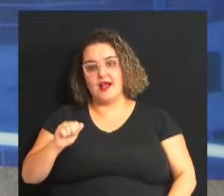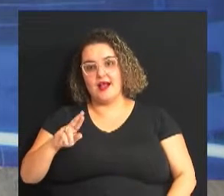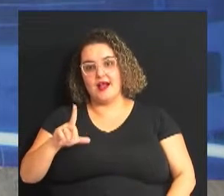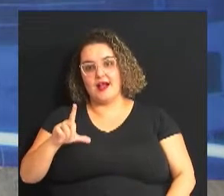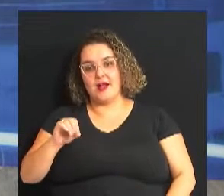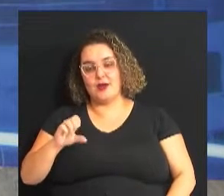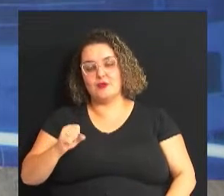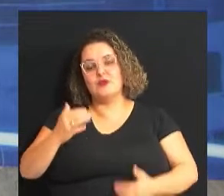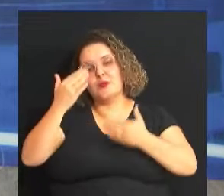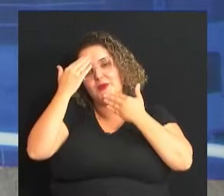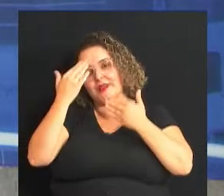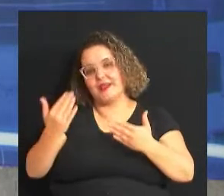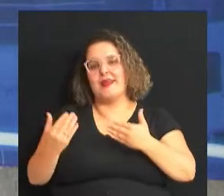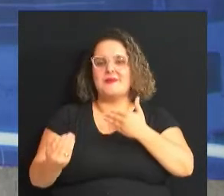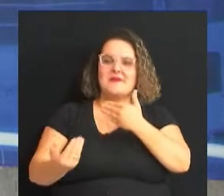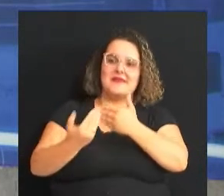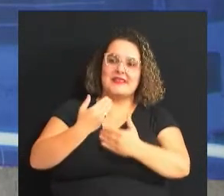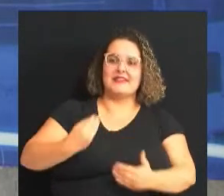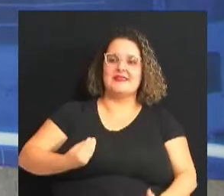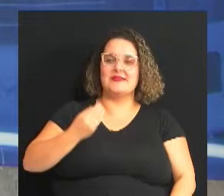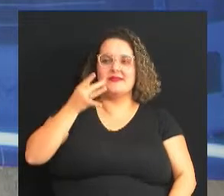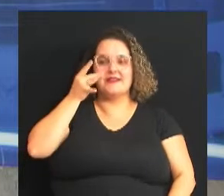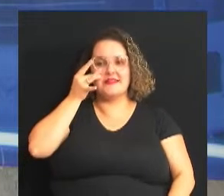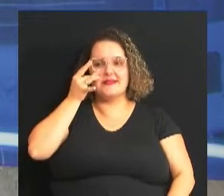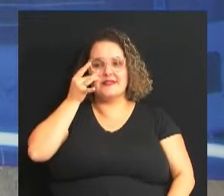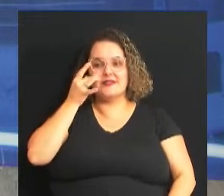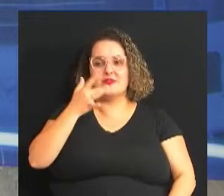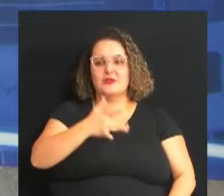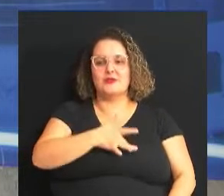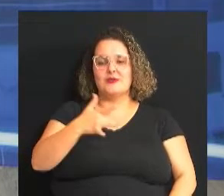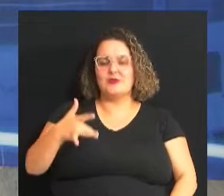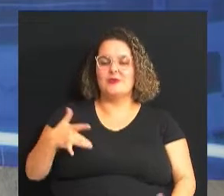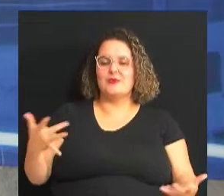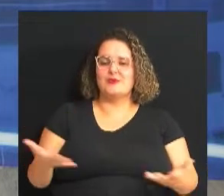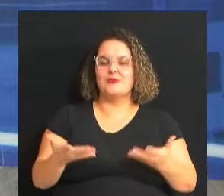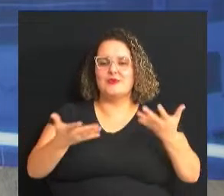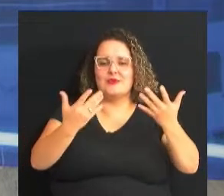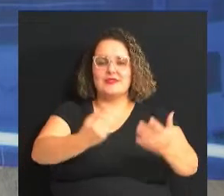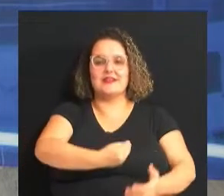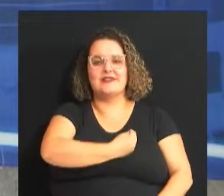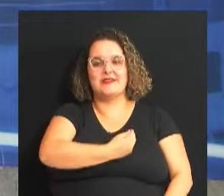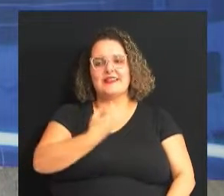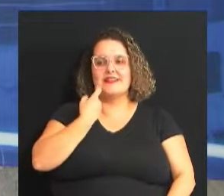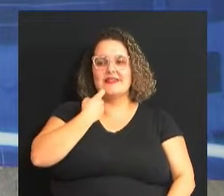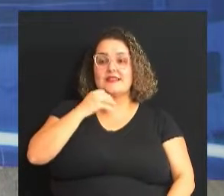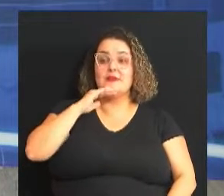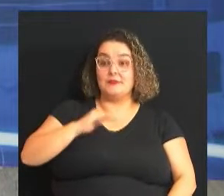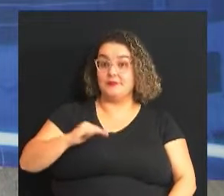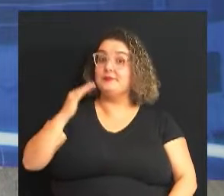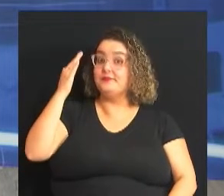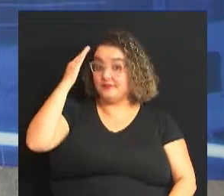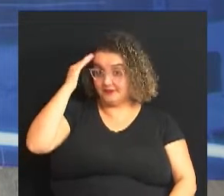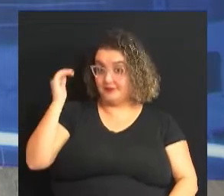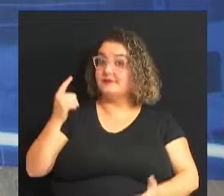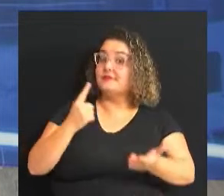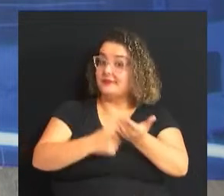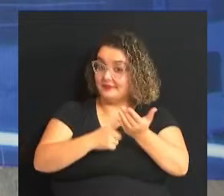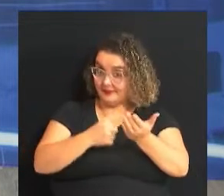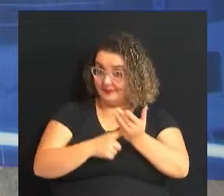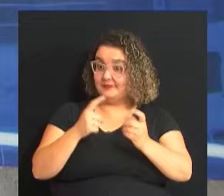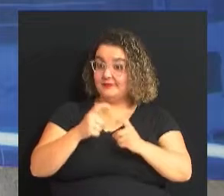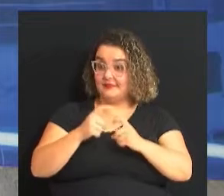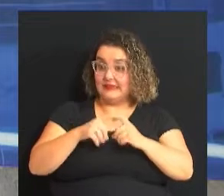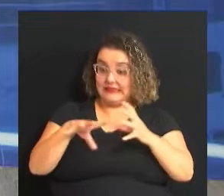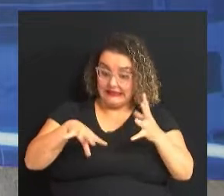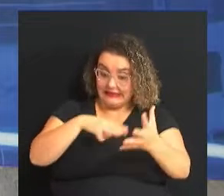participar aí ao vivo com a gente do Saúde é Vida nessa sexta-feira à tarde. A gente sabe que a agenda de médico é bem tumultuada,